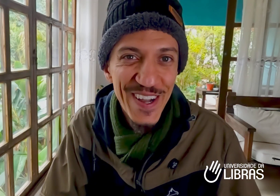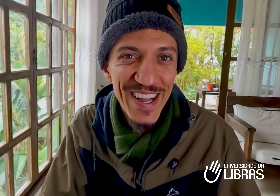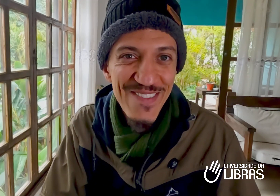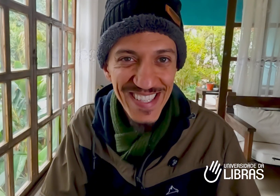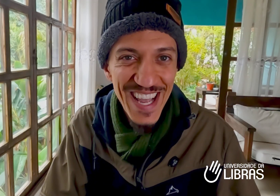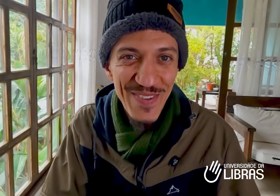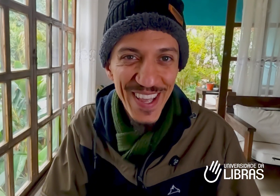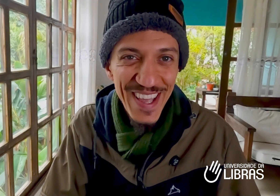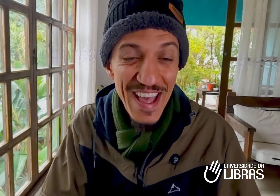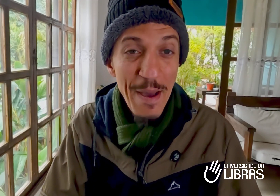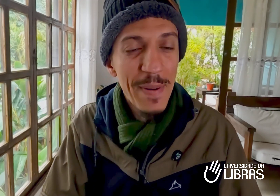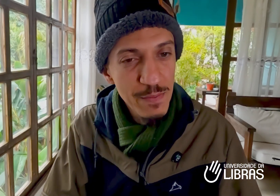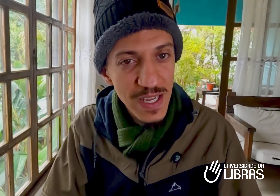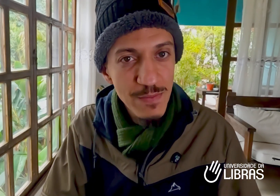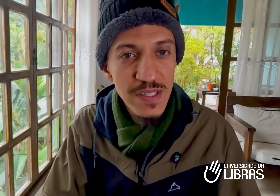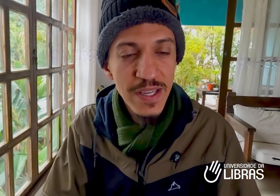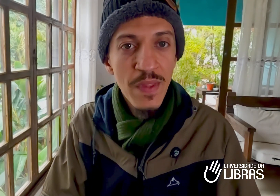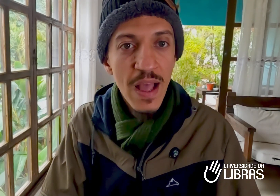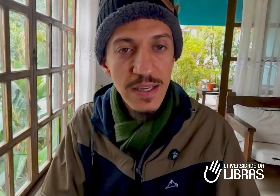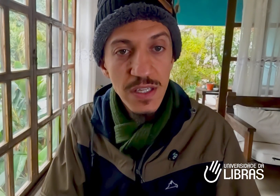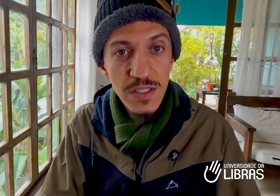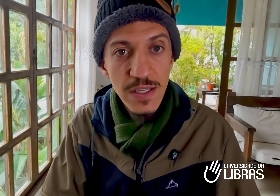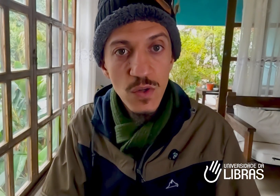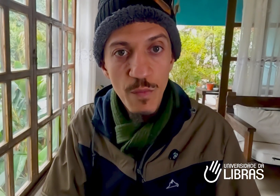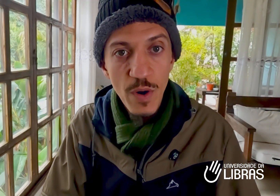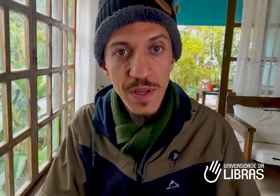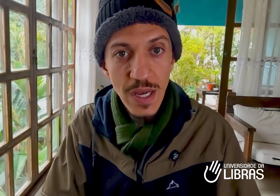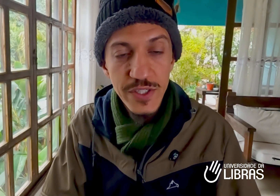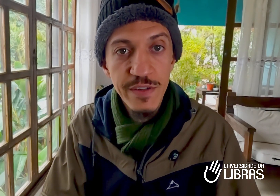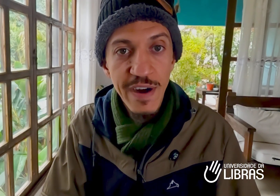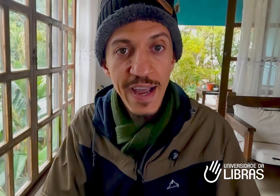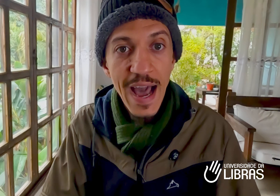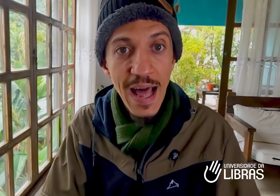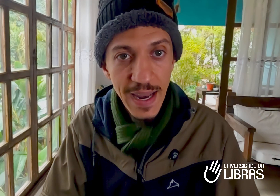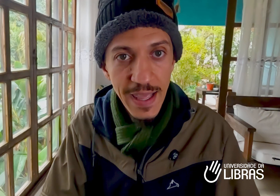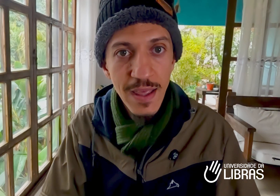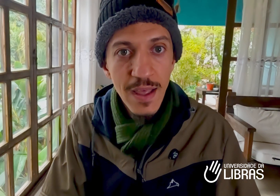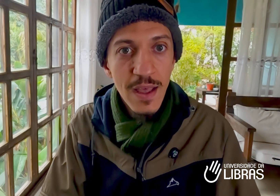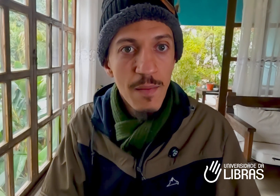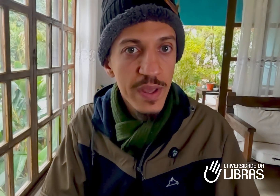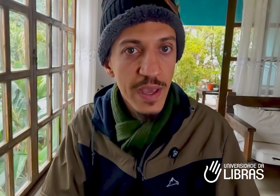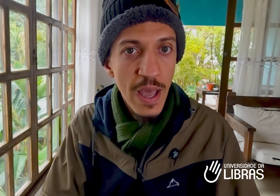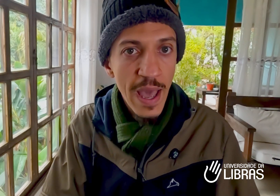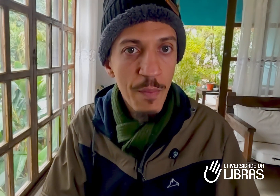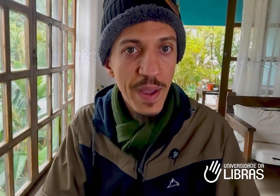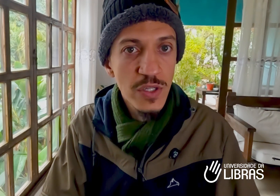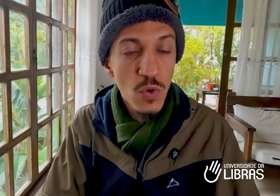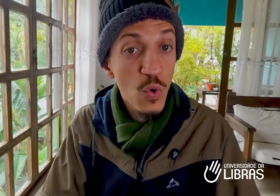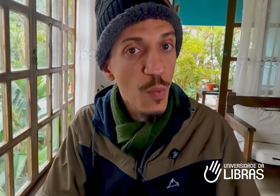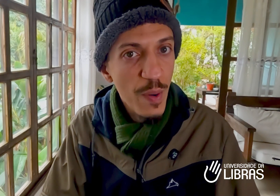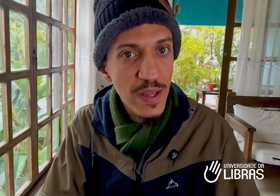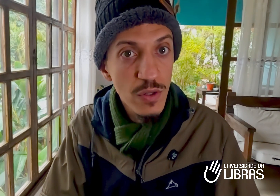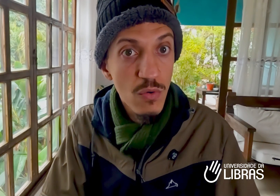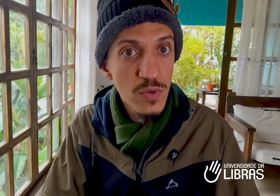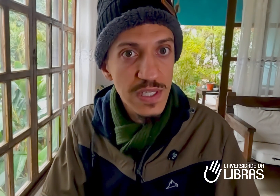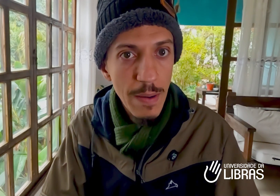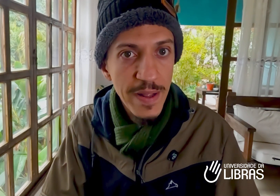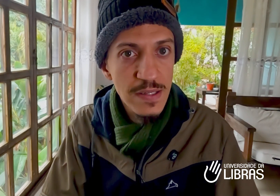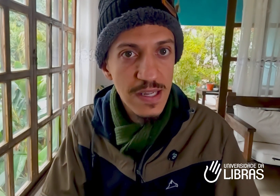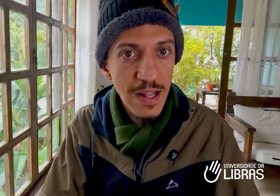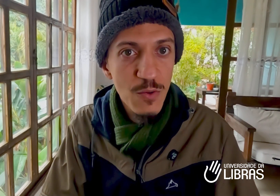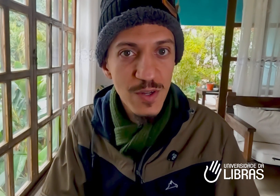método, percebe? Mas mesmo assim, a gente tem esse compromisso, a gente vai além, porque eu realmente estou comprometido com o